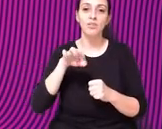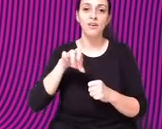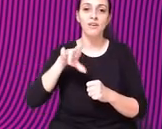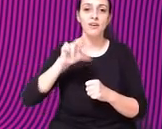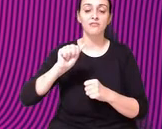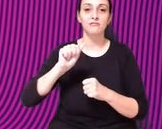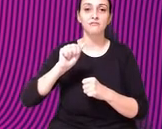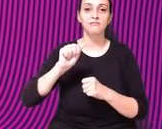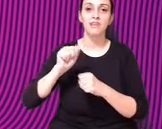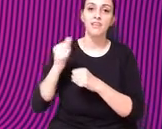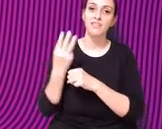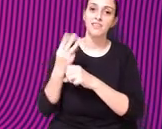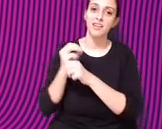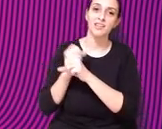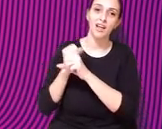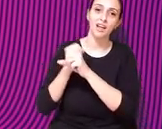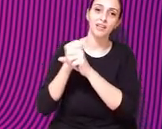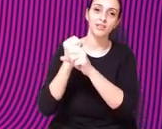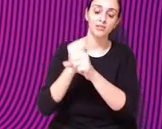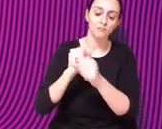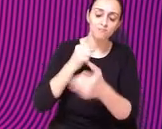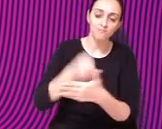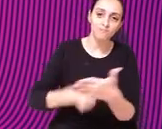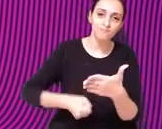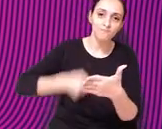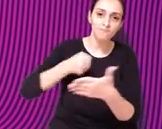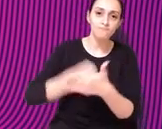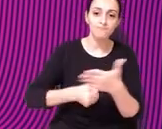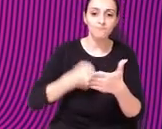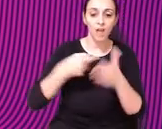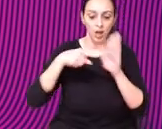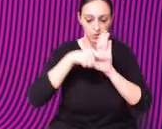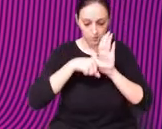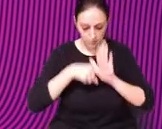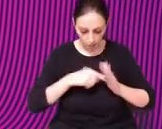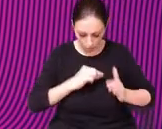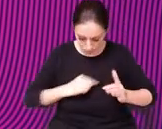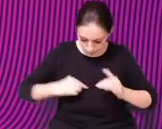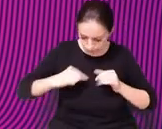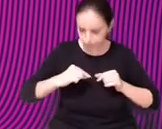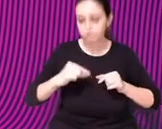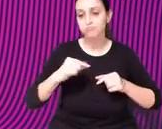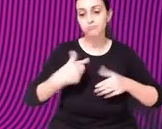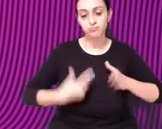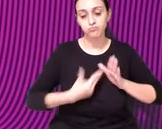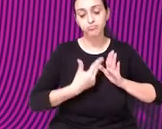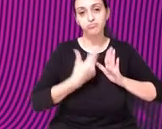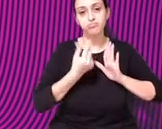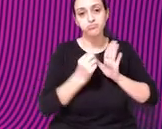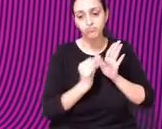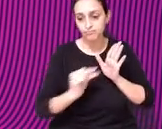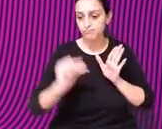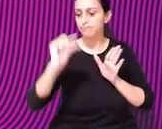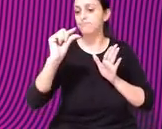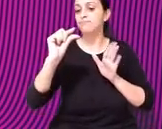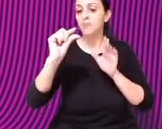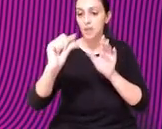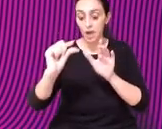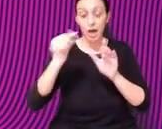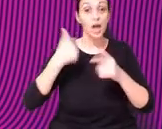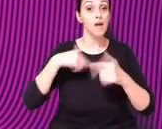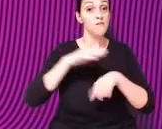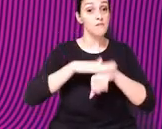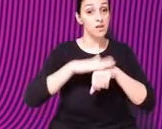décadas, lutando pela biópsia como uma ferramenta a ser ativada no momento certo e com